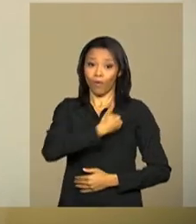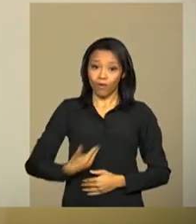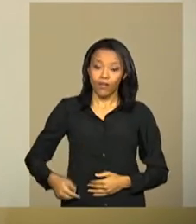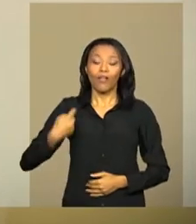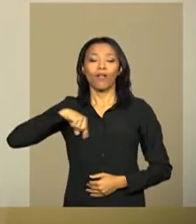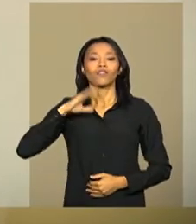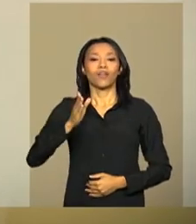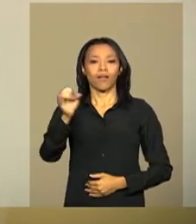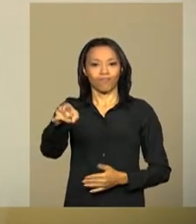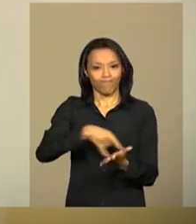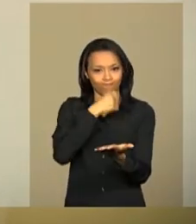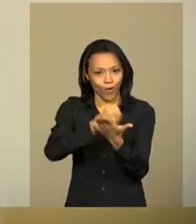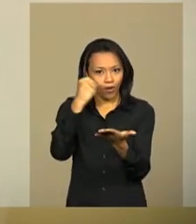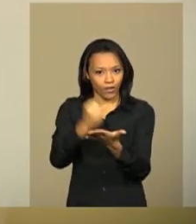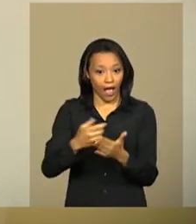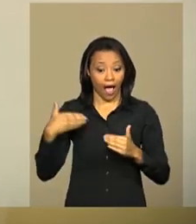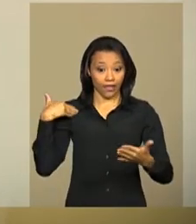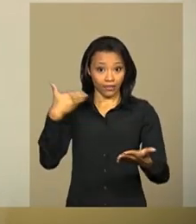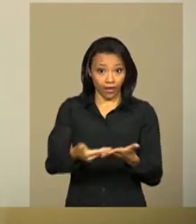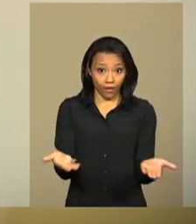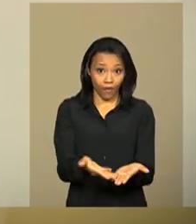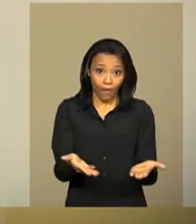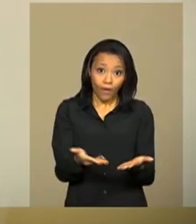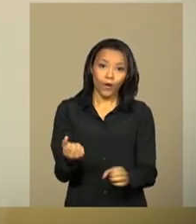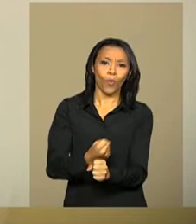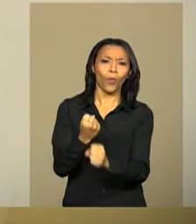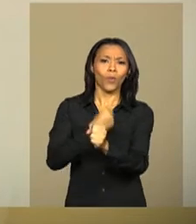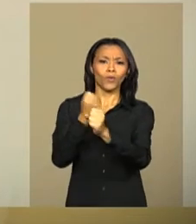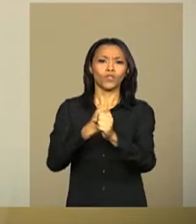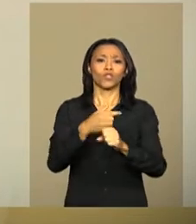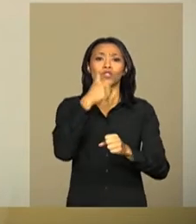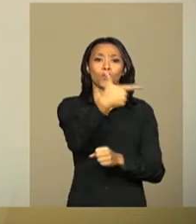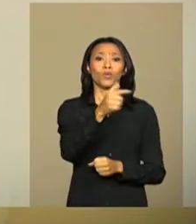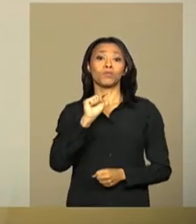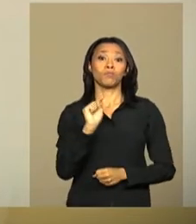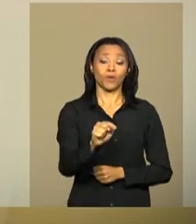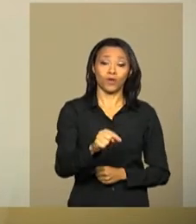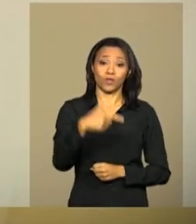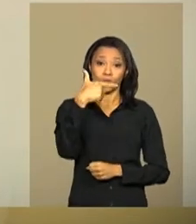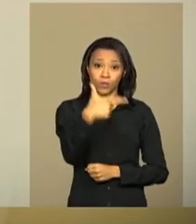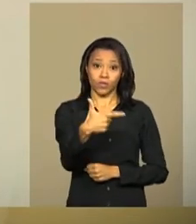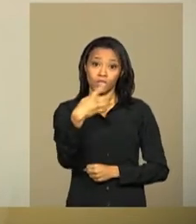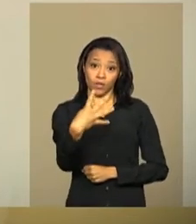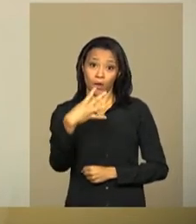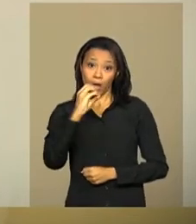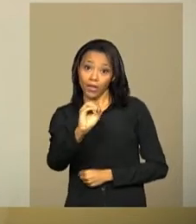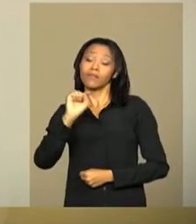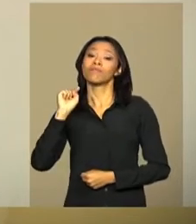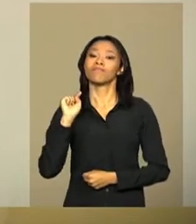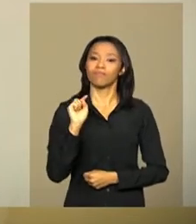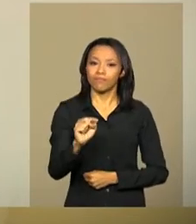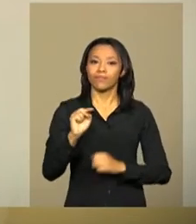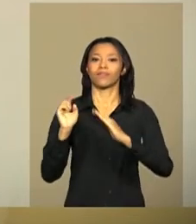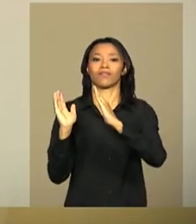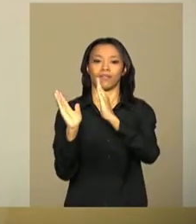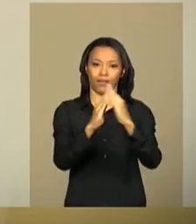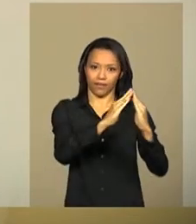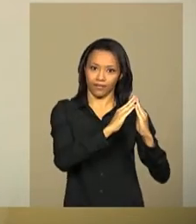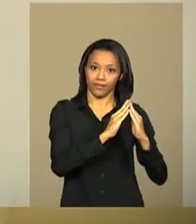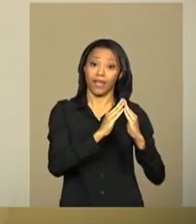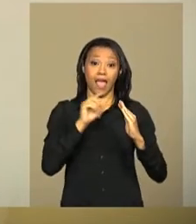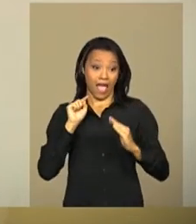nós contratamos até agora a construção de 2 milhões e 240 mil casas